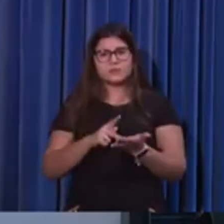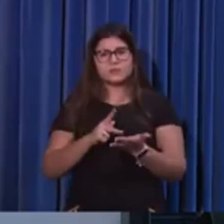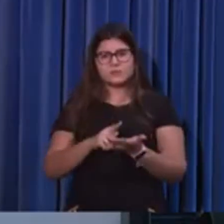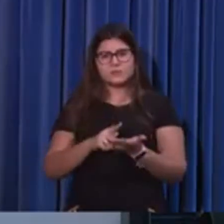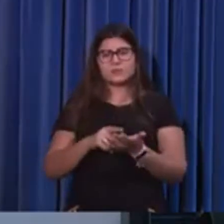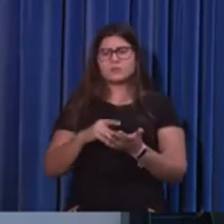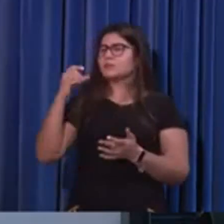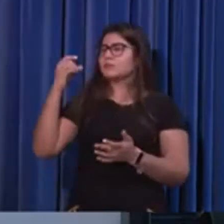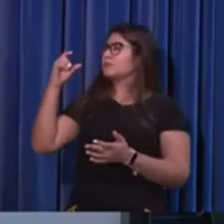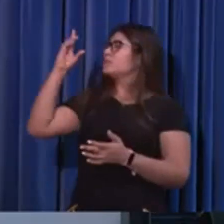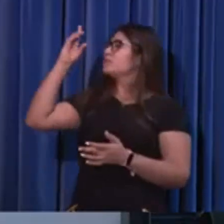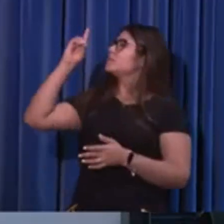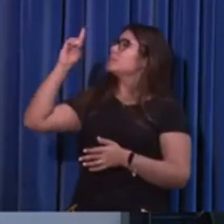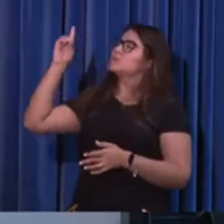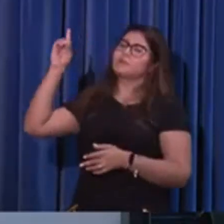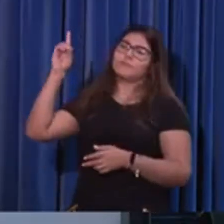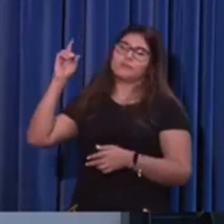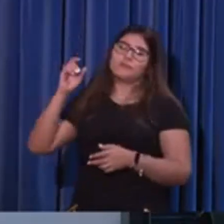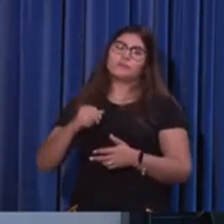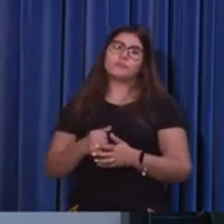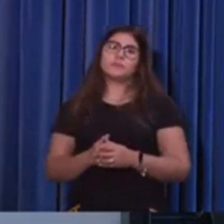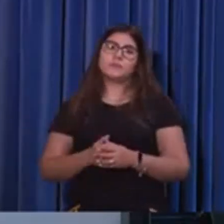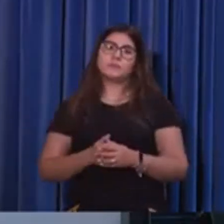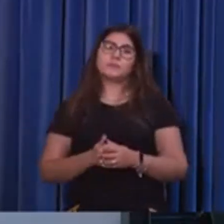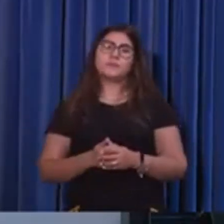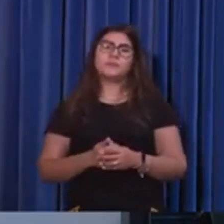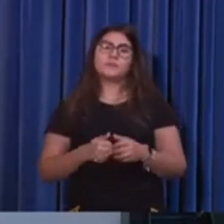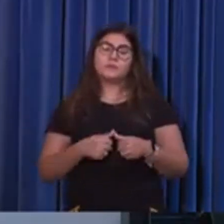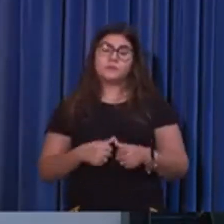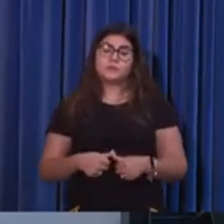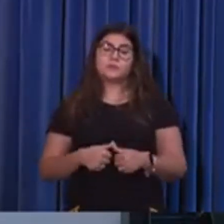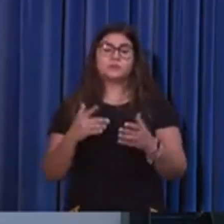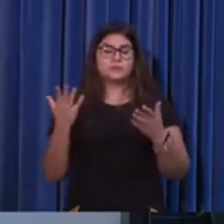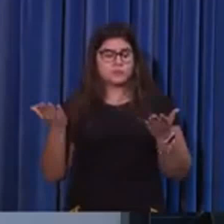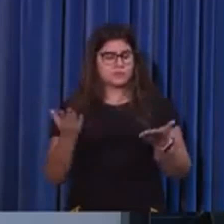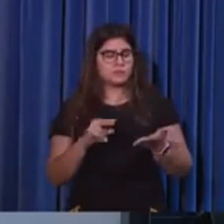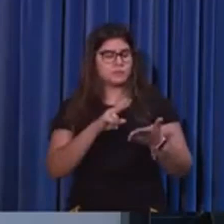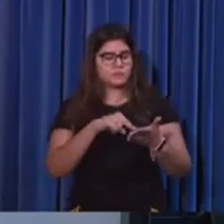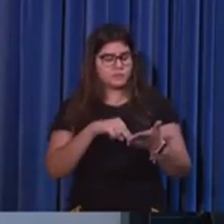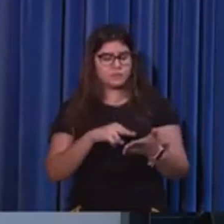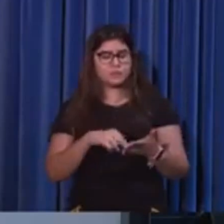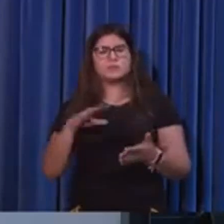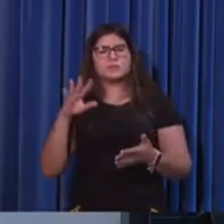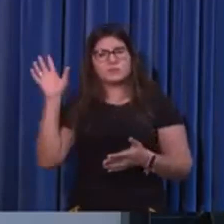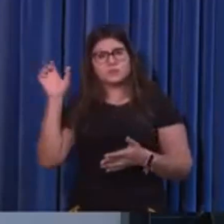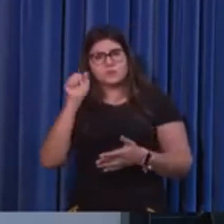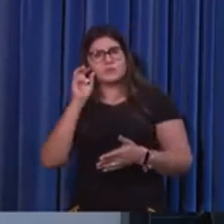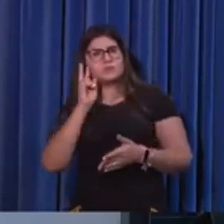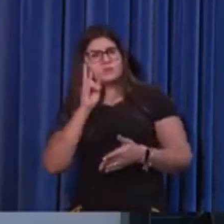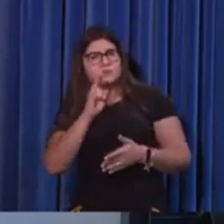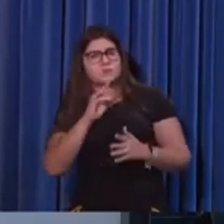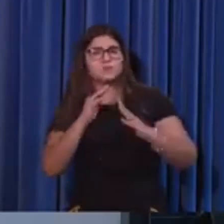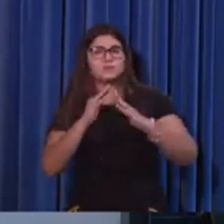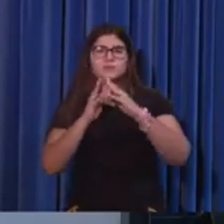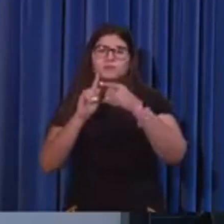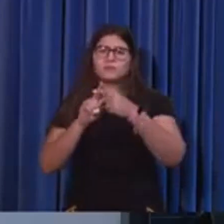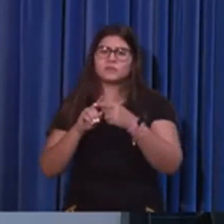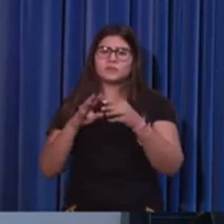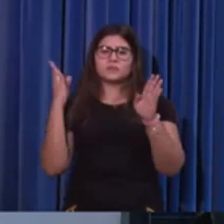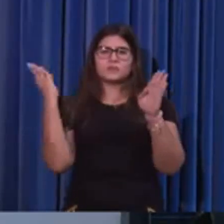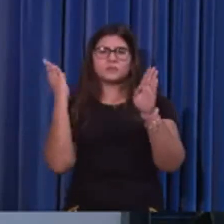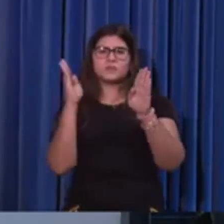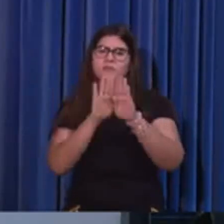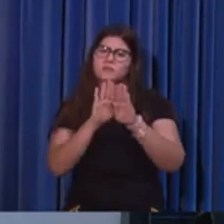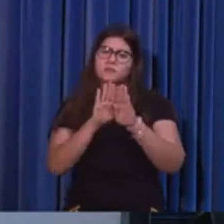de Deus. Isso que nós já lemos, que nós ouvimos, que igrejas fecharam